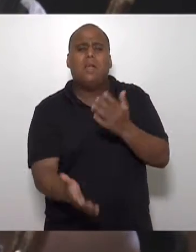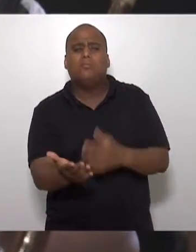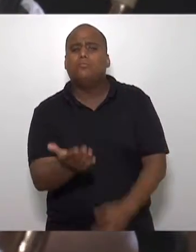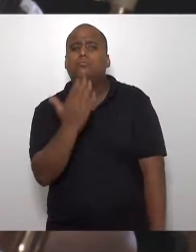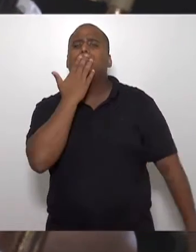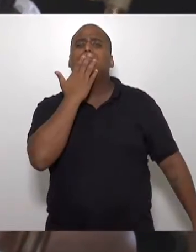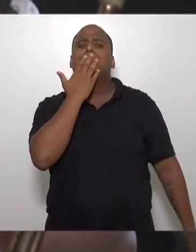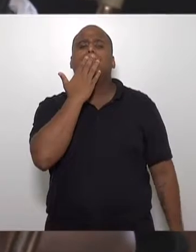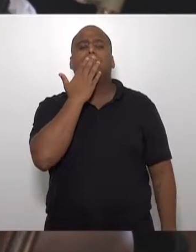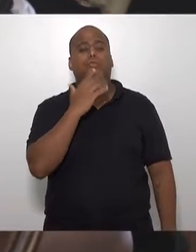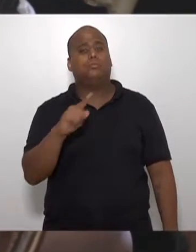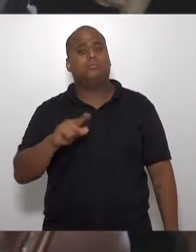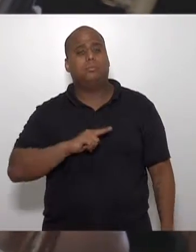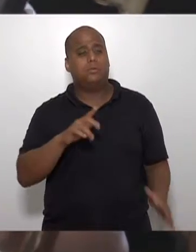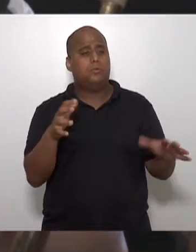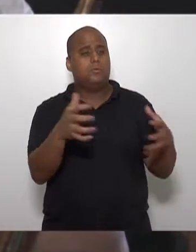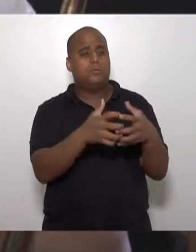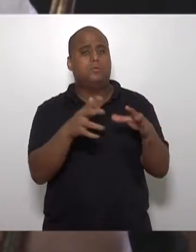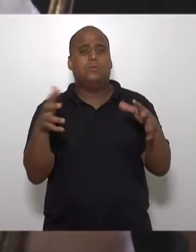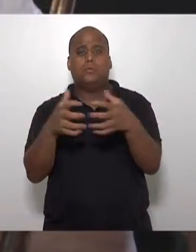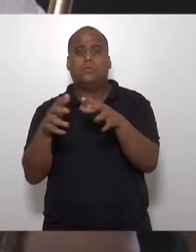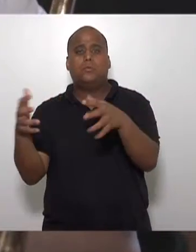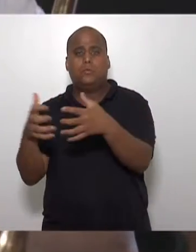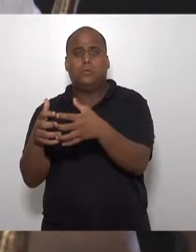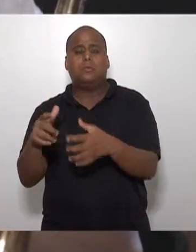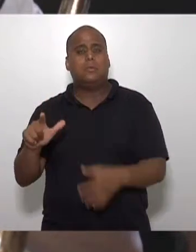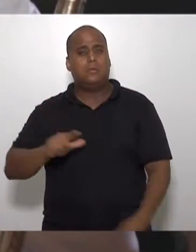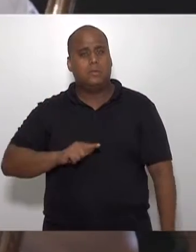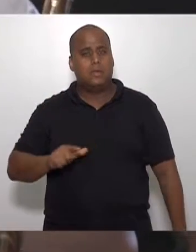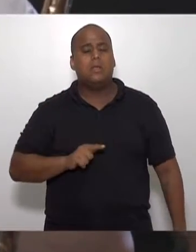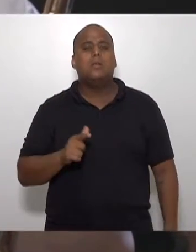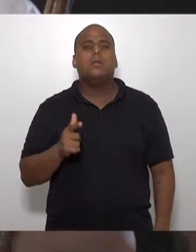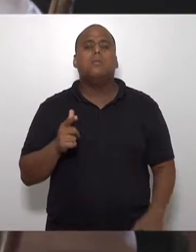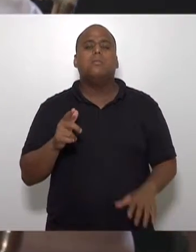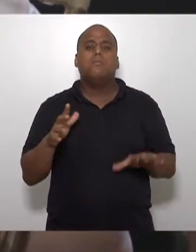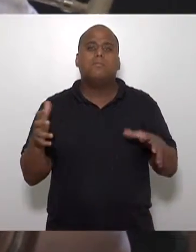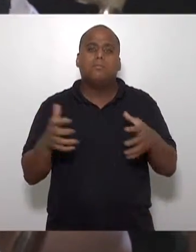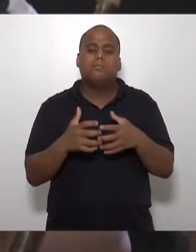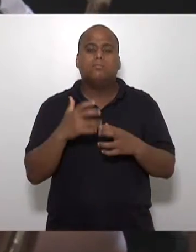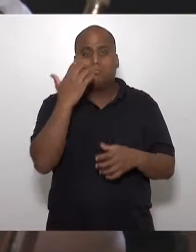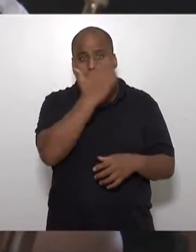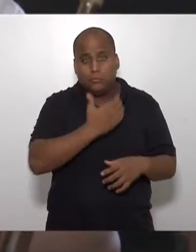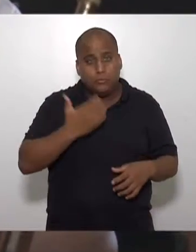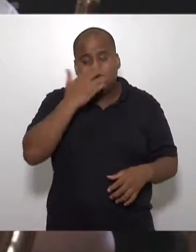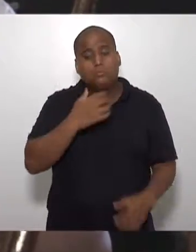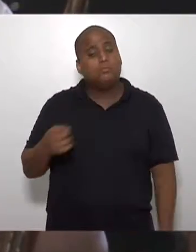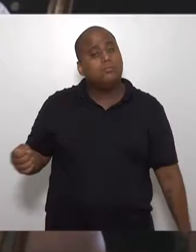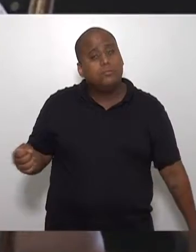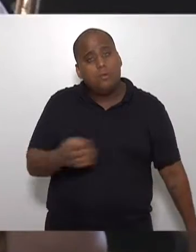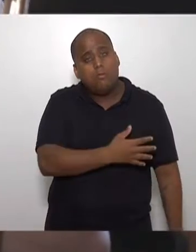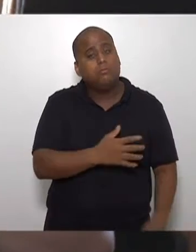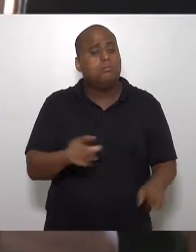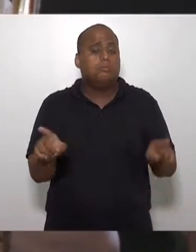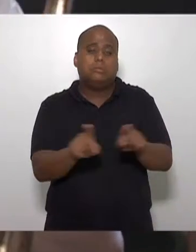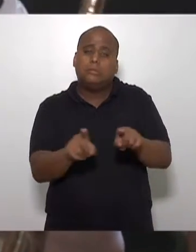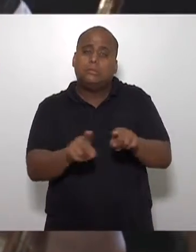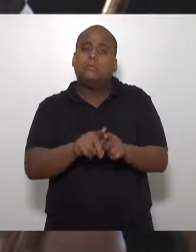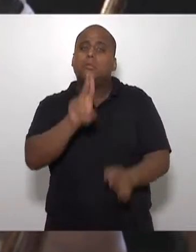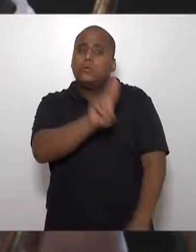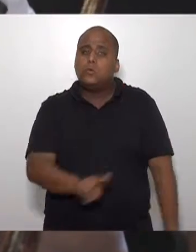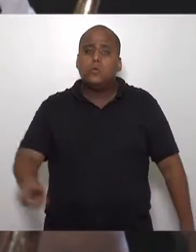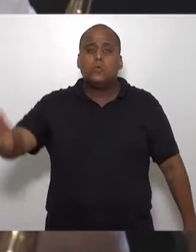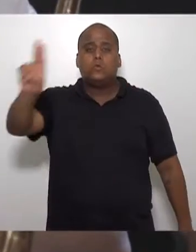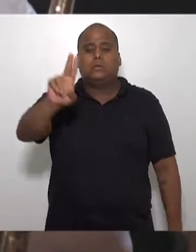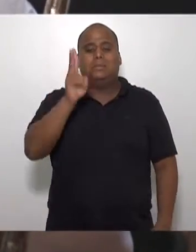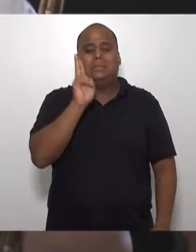de de grupos da música contemporânea muito utilizado nas bandas sinfônicas ele é utilizado